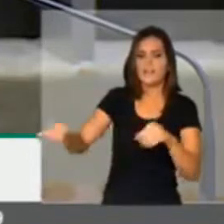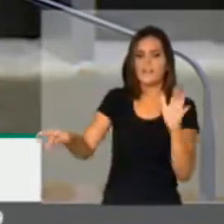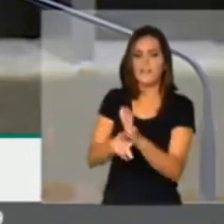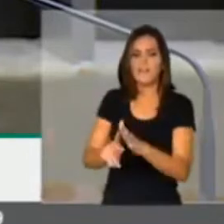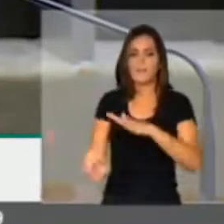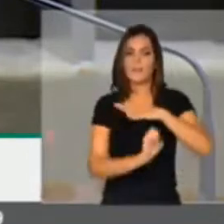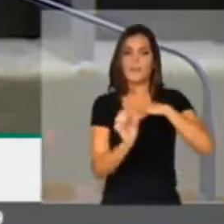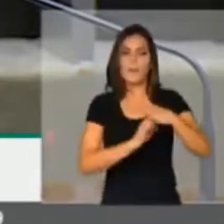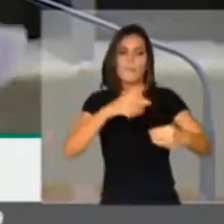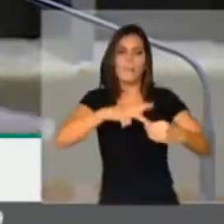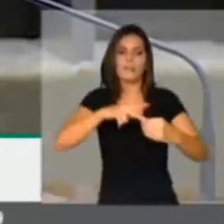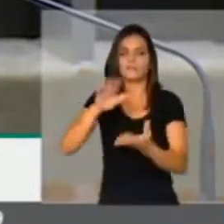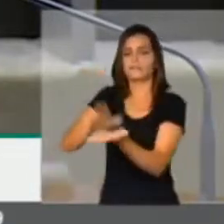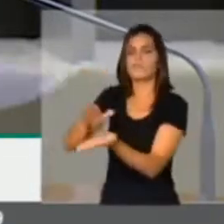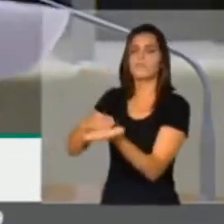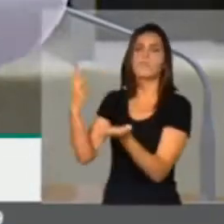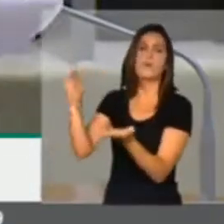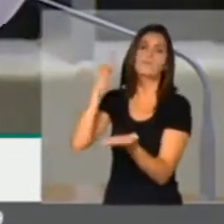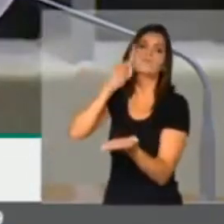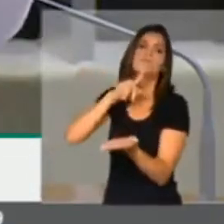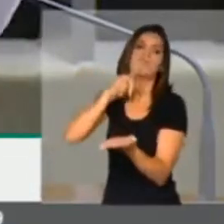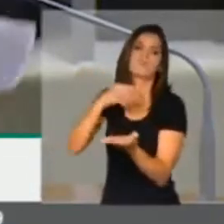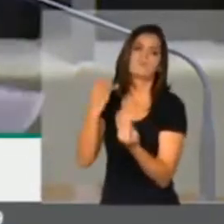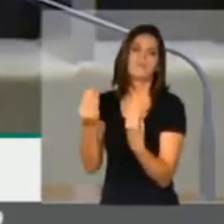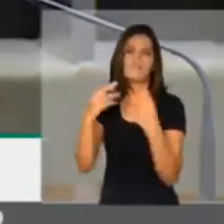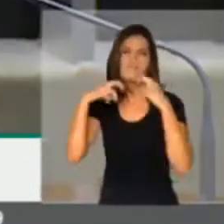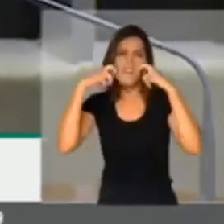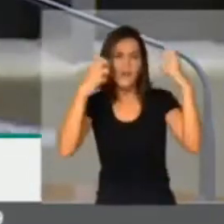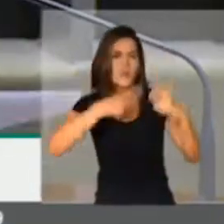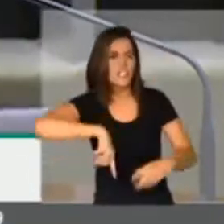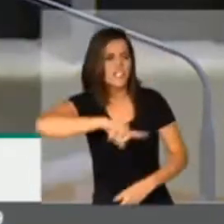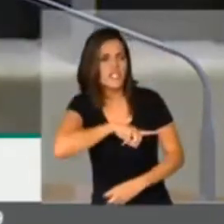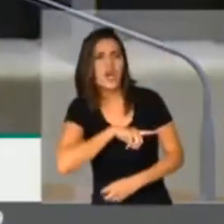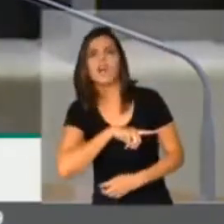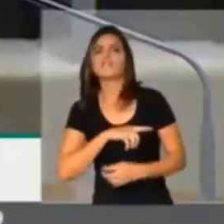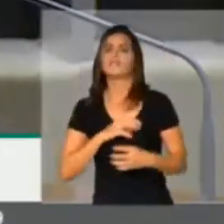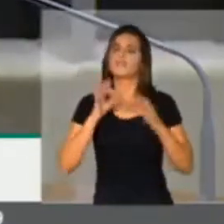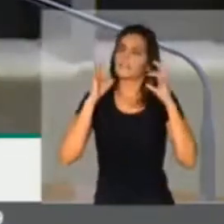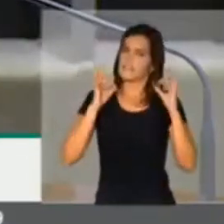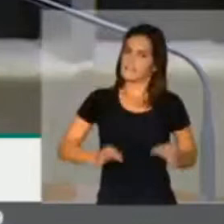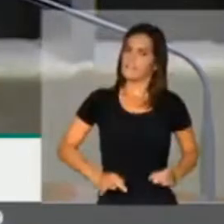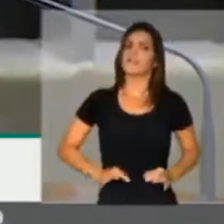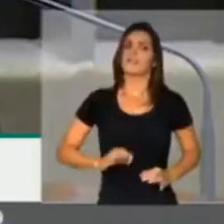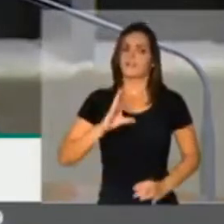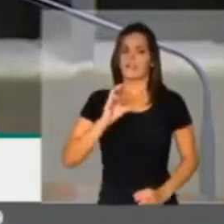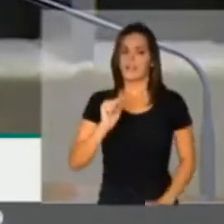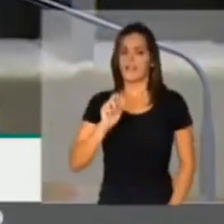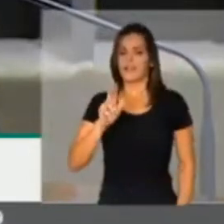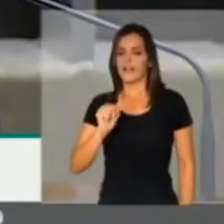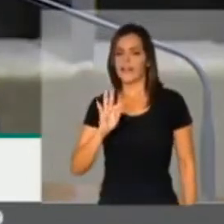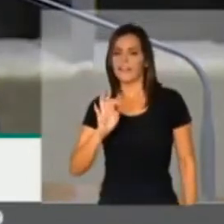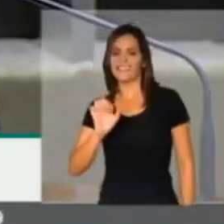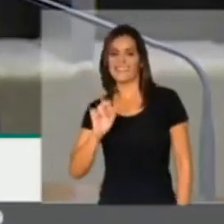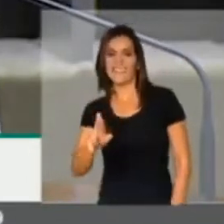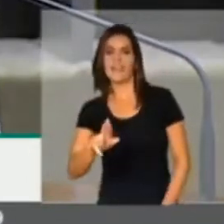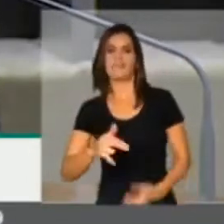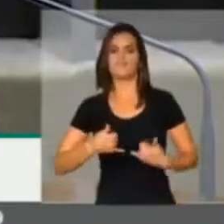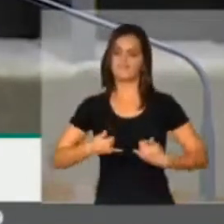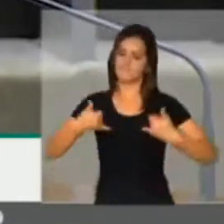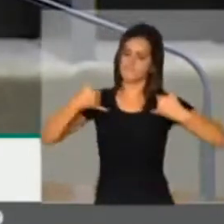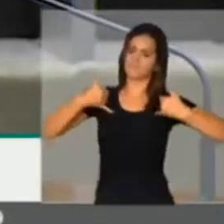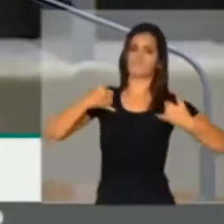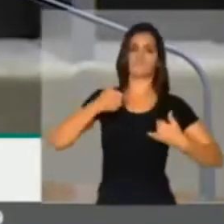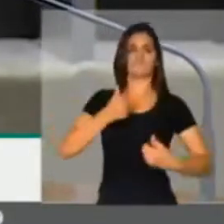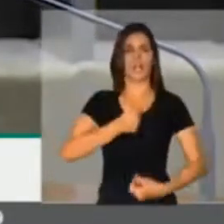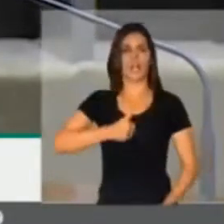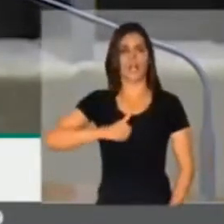americanos. Isso é uma vergonha. Se o Congresso Nacional tiver hombridade, decência, caráter, autoestima e souber do